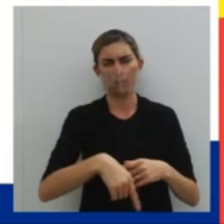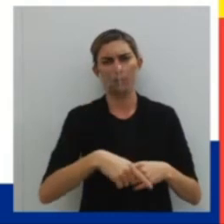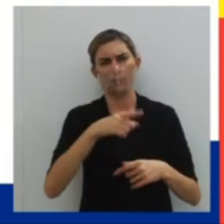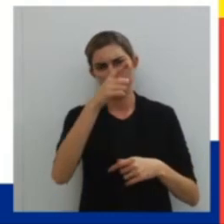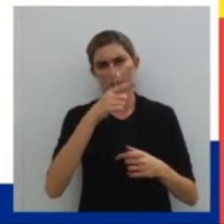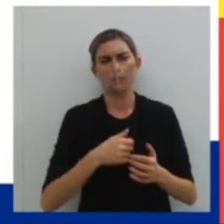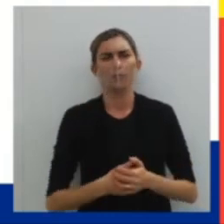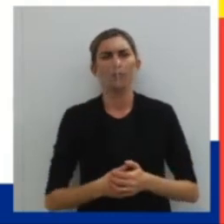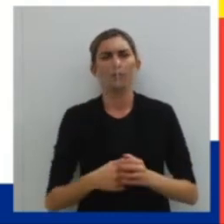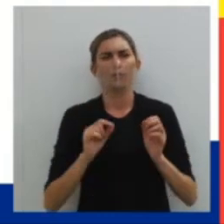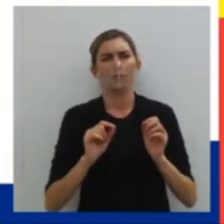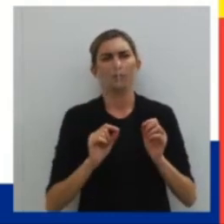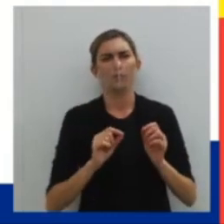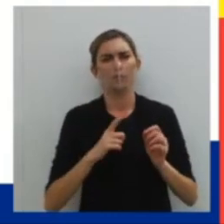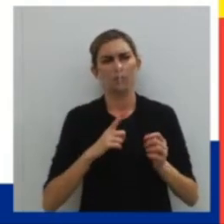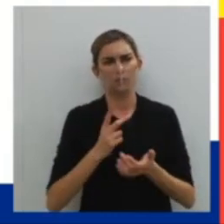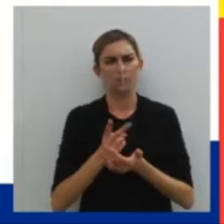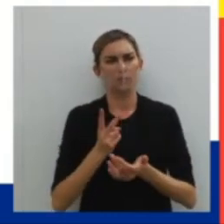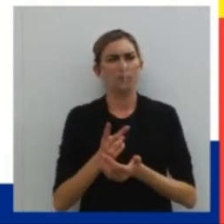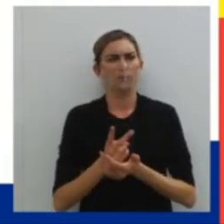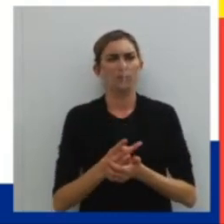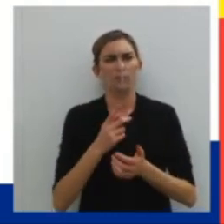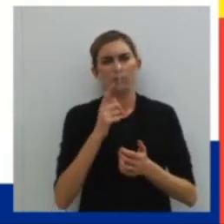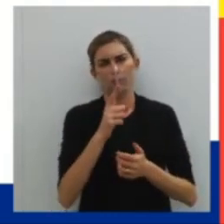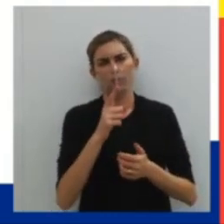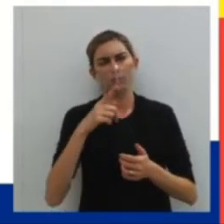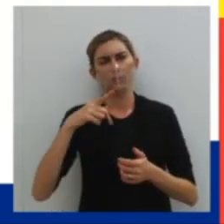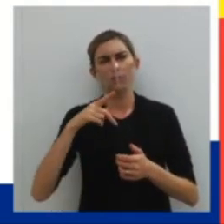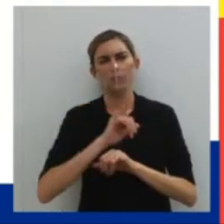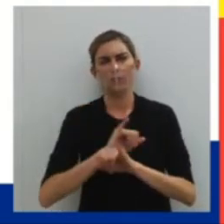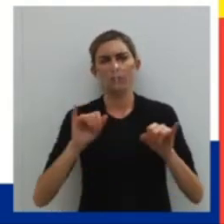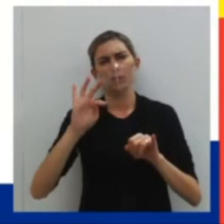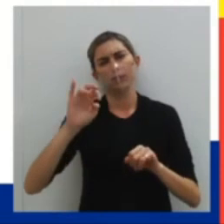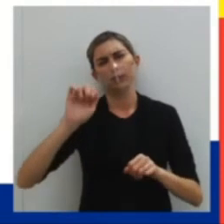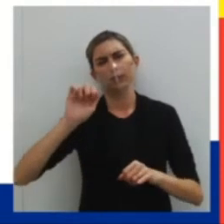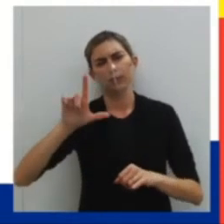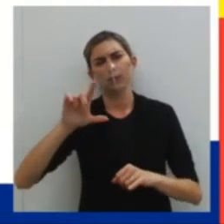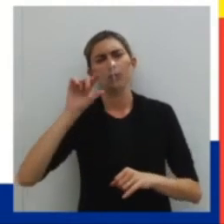está inclinada, eu vou sempre considerá-la como a pronúncia tal que